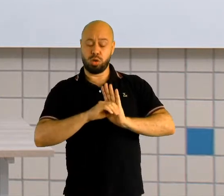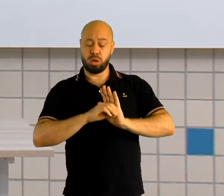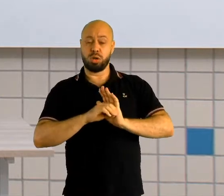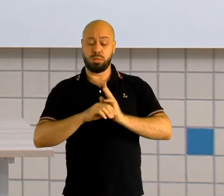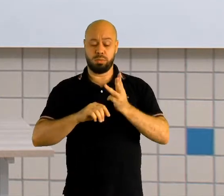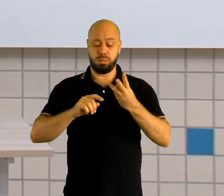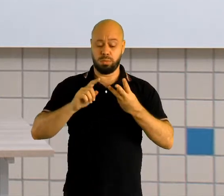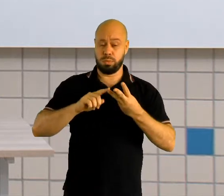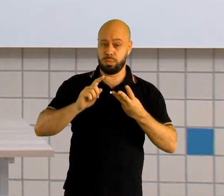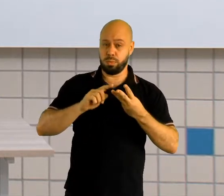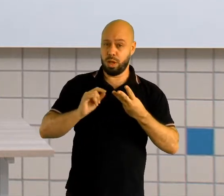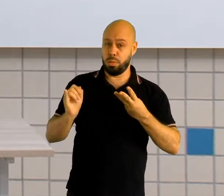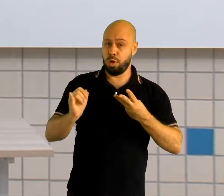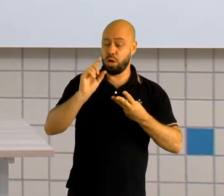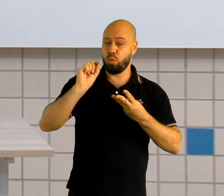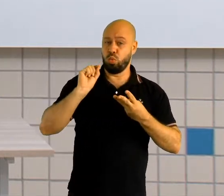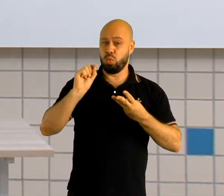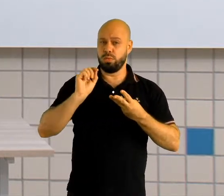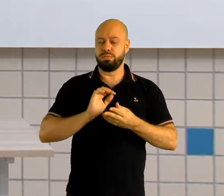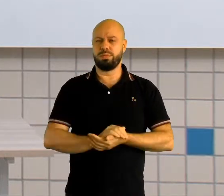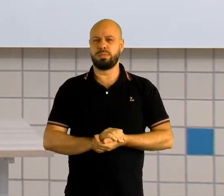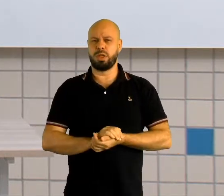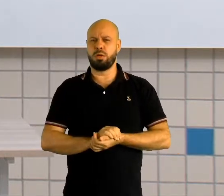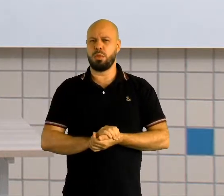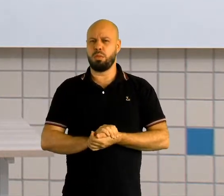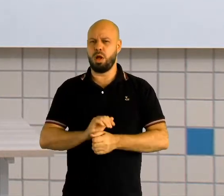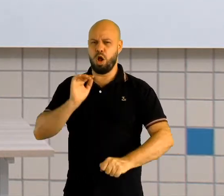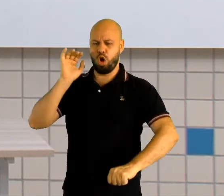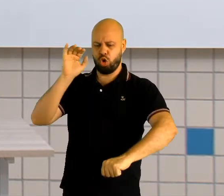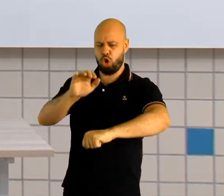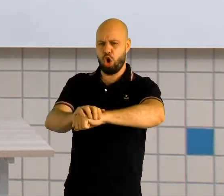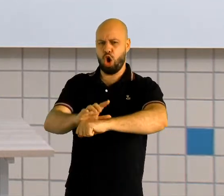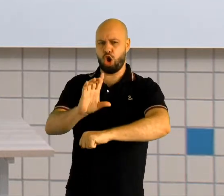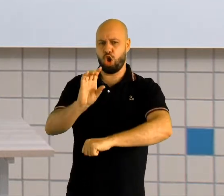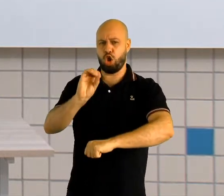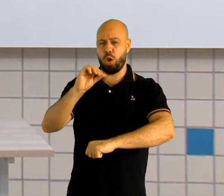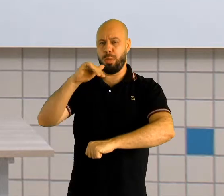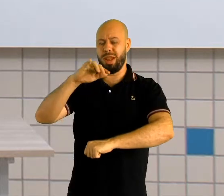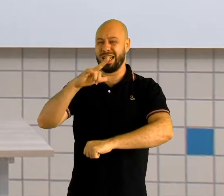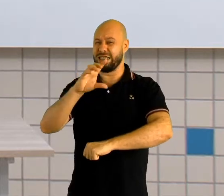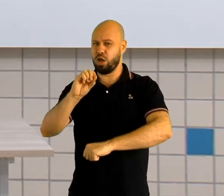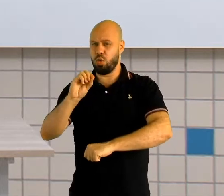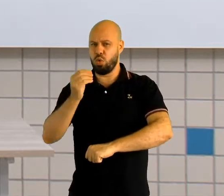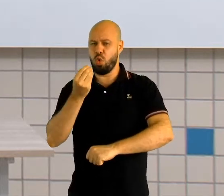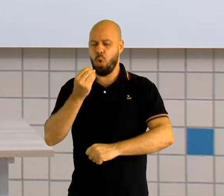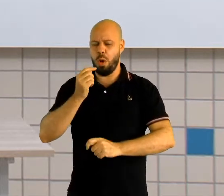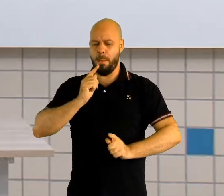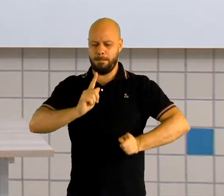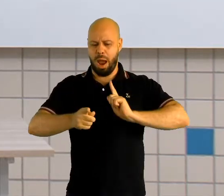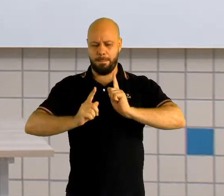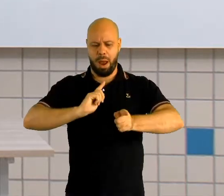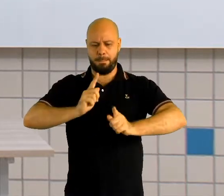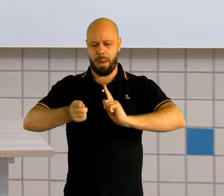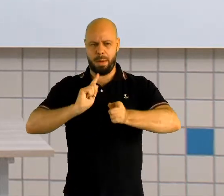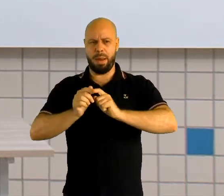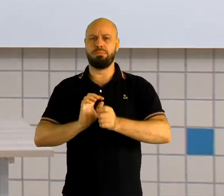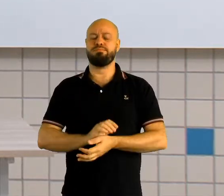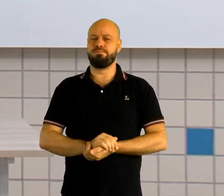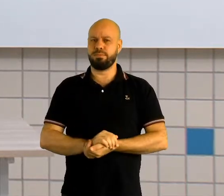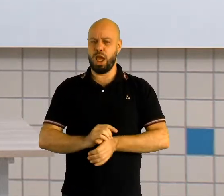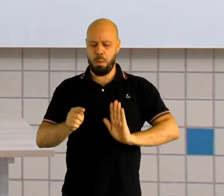importante também é o conceito de dominação. Para dominar outros povos, muitas vezes, eu preciso de duas